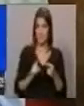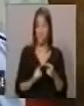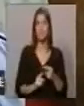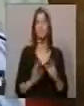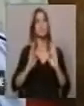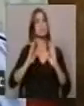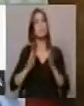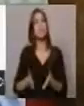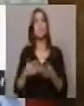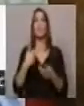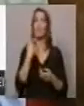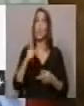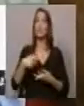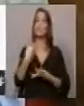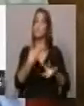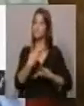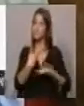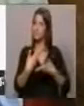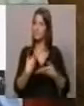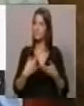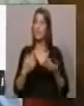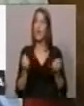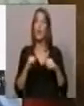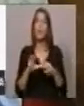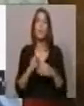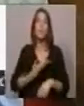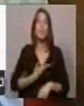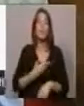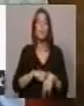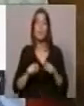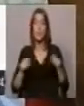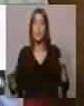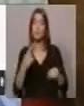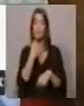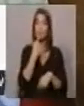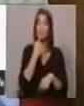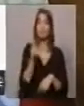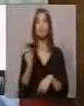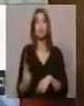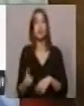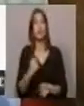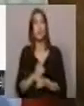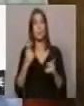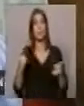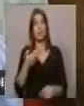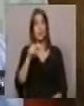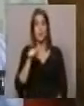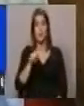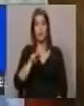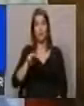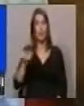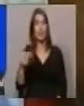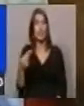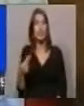de renegociarmos a dívida no que respeita aos prazos, juros e montantes, que nos leva 7 mil milhões de euros da